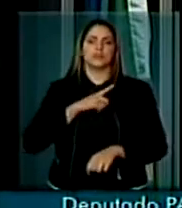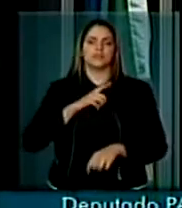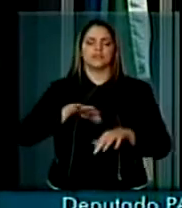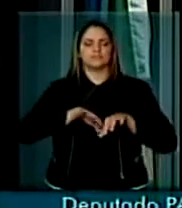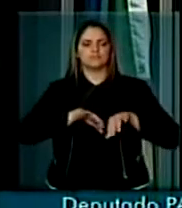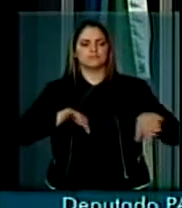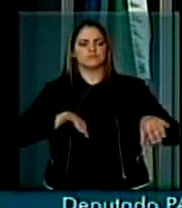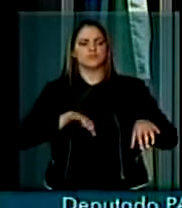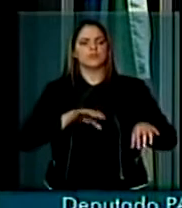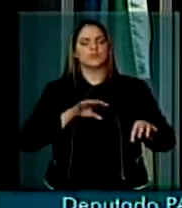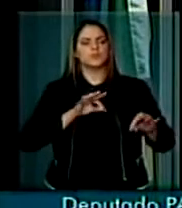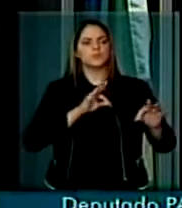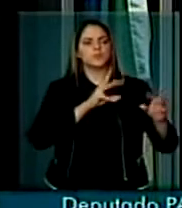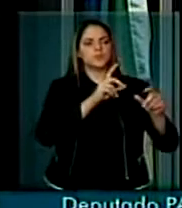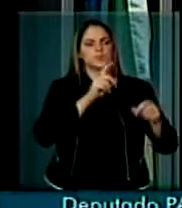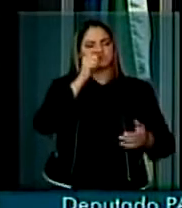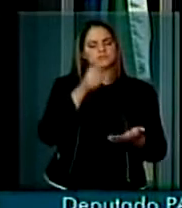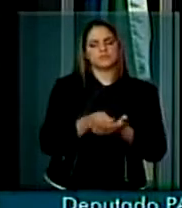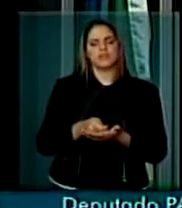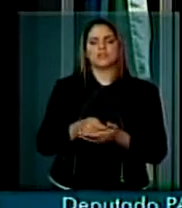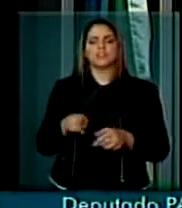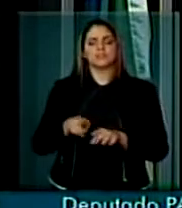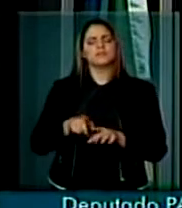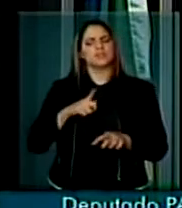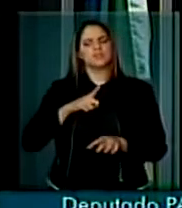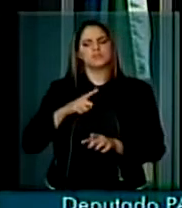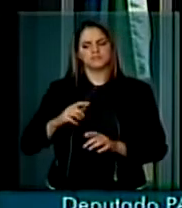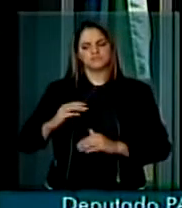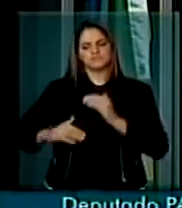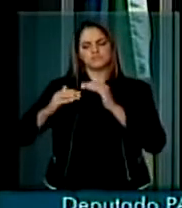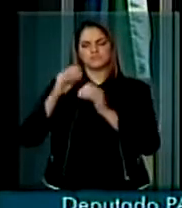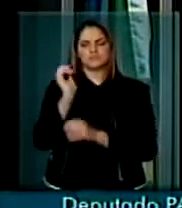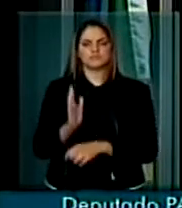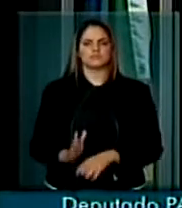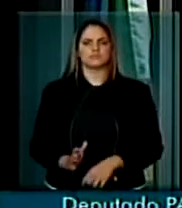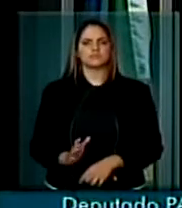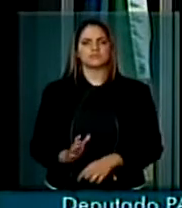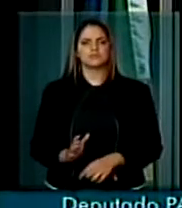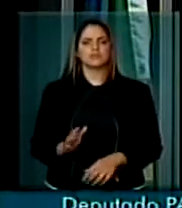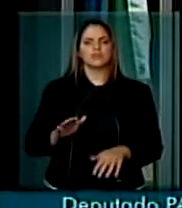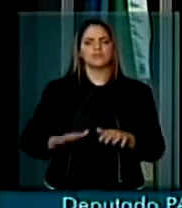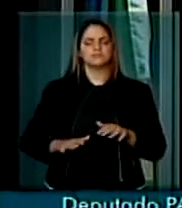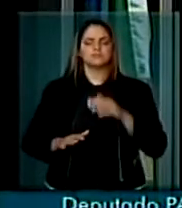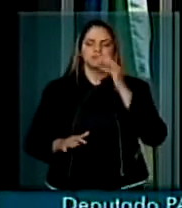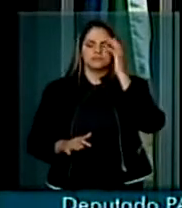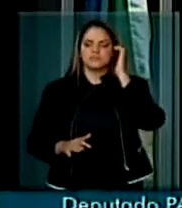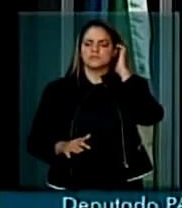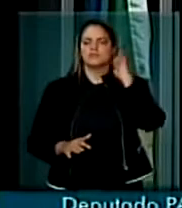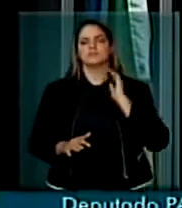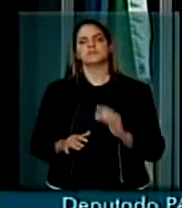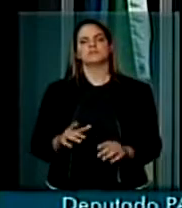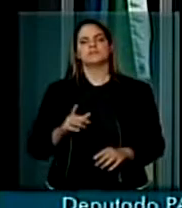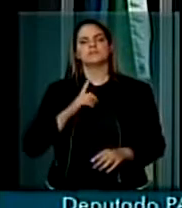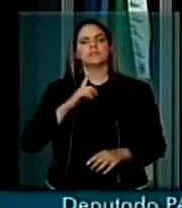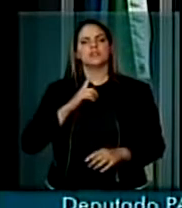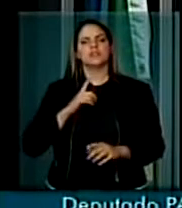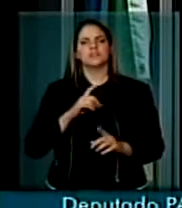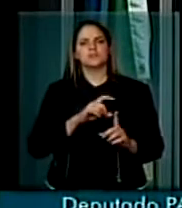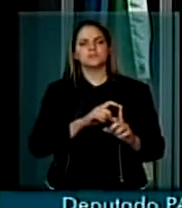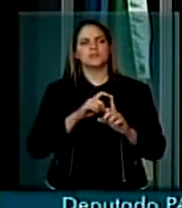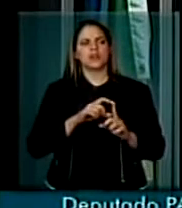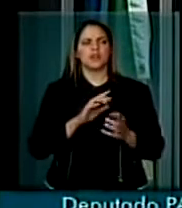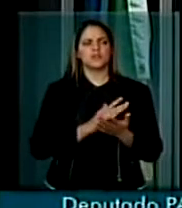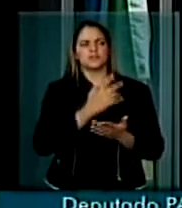da ameaça do totalitarismo e houve a projeção do país, apesar da aventura militarista da esquerda armada, para usar as palavras do